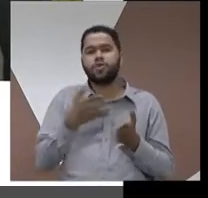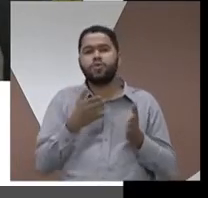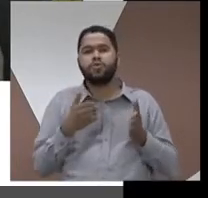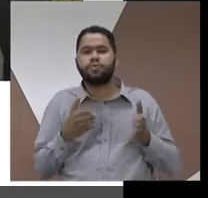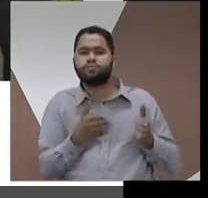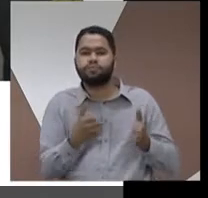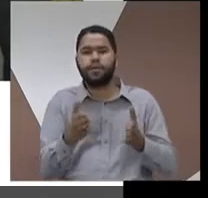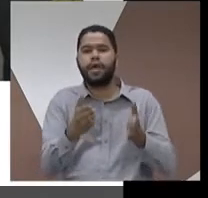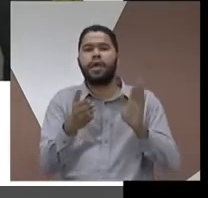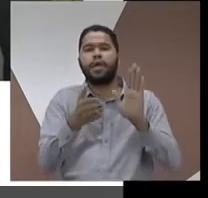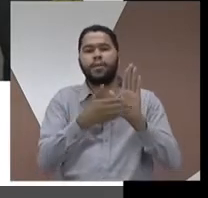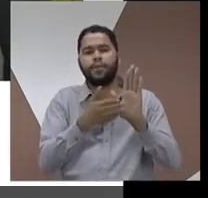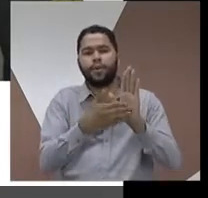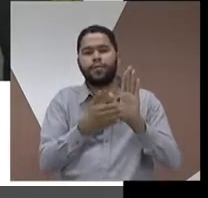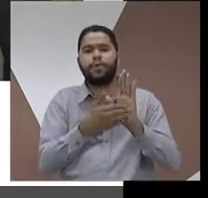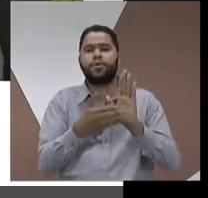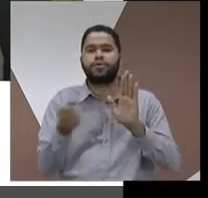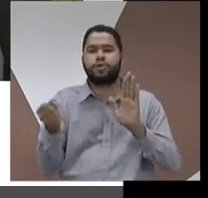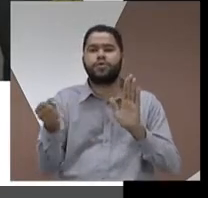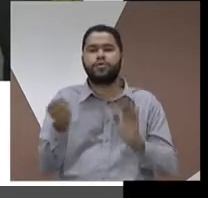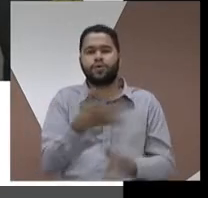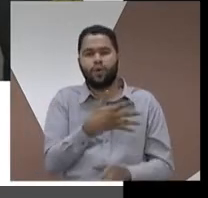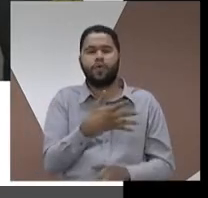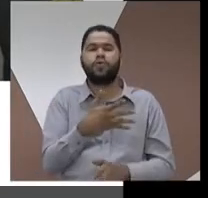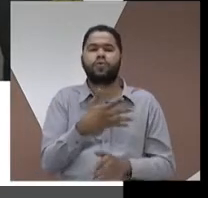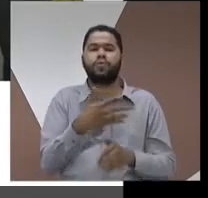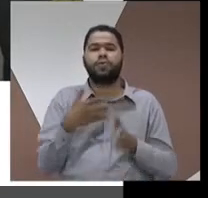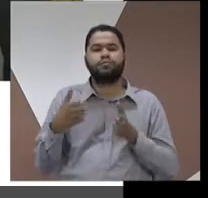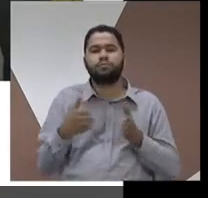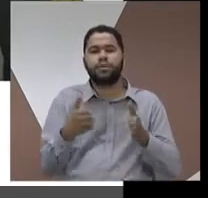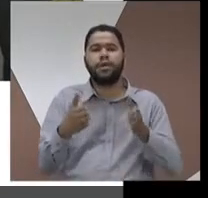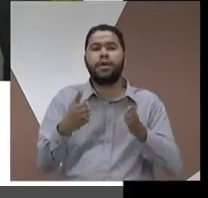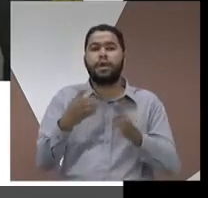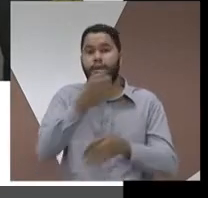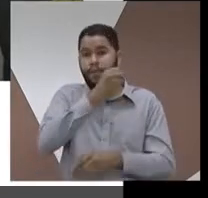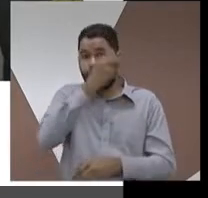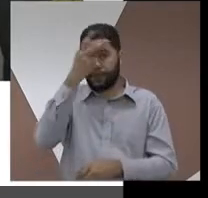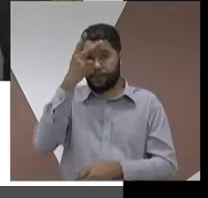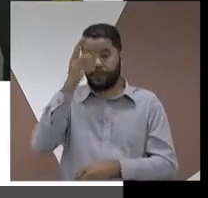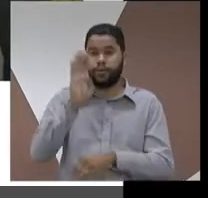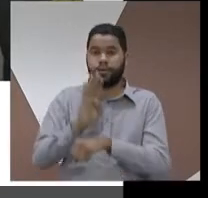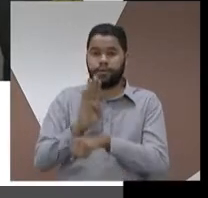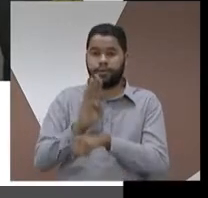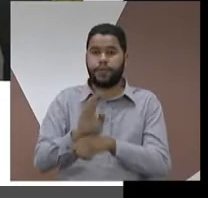né? Essa proposta de novo traçado da prefeitura de Betim, né?